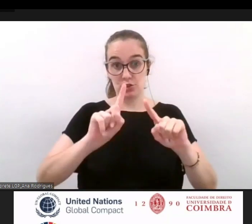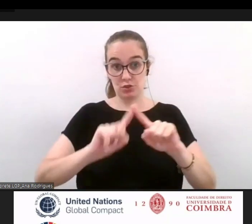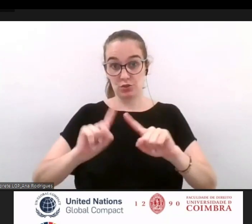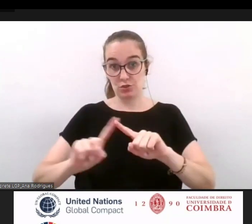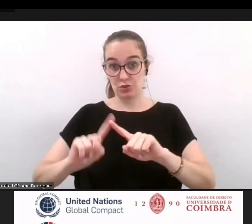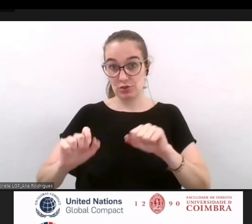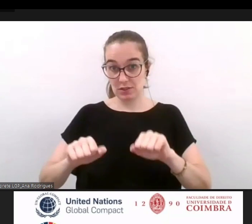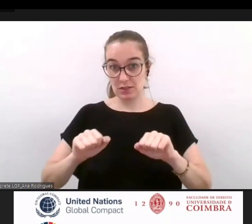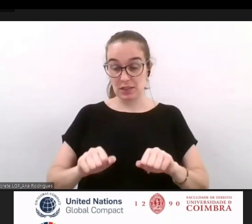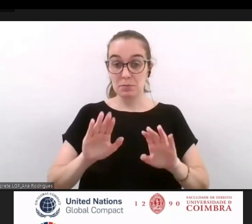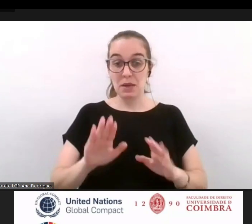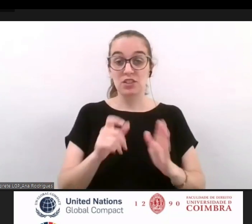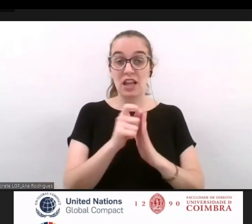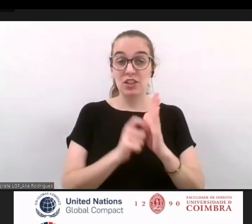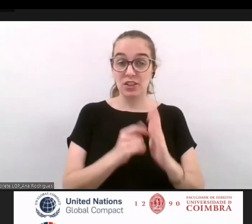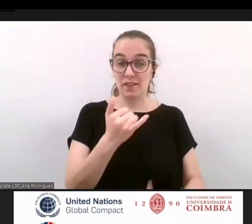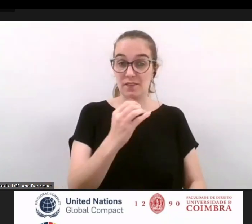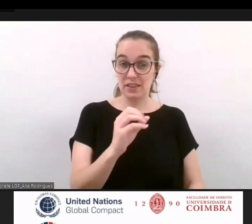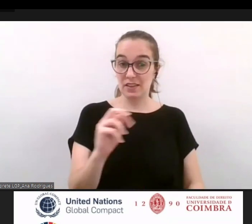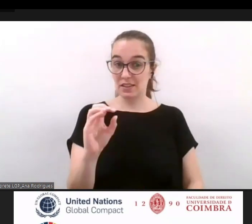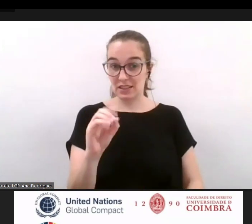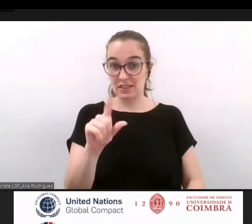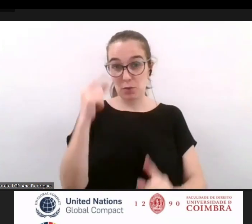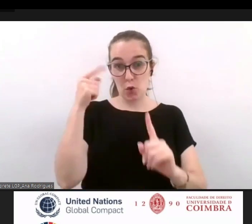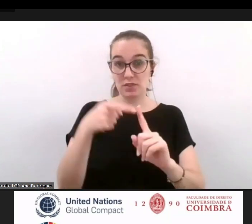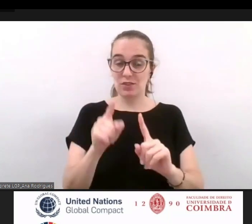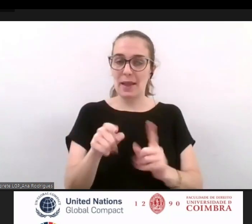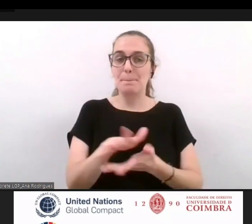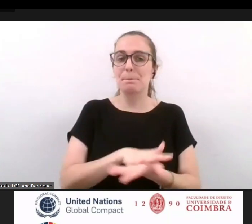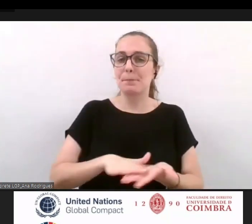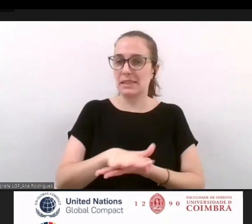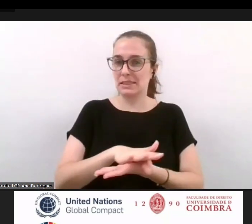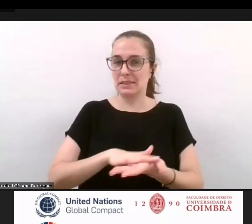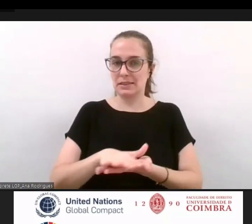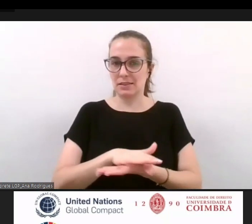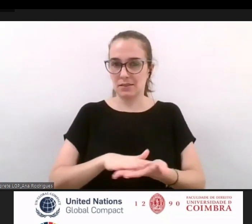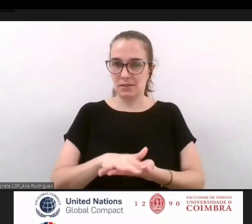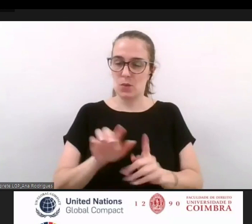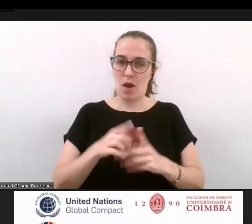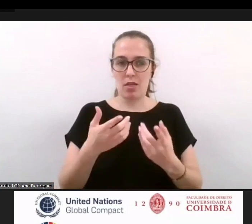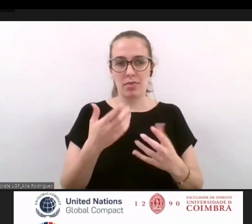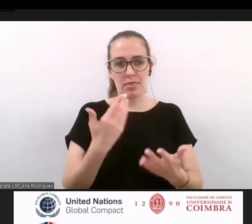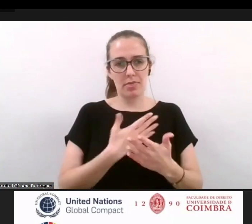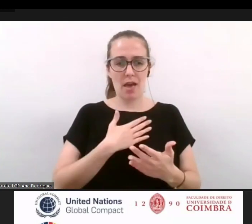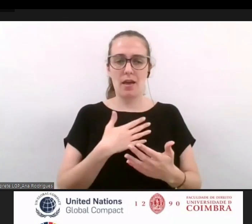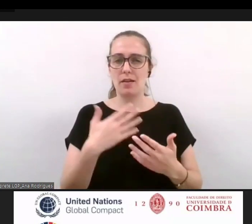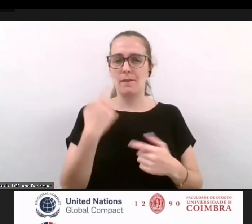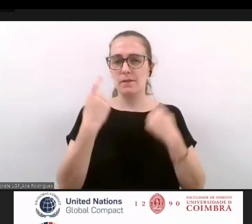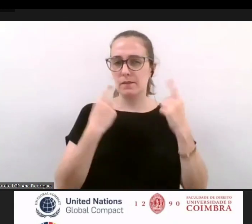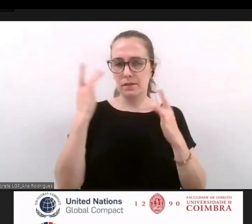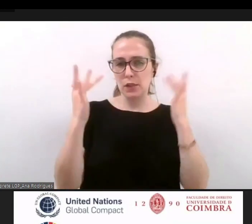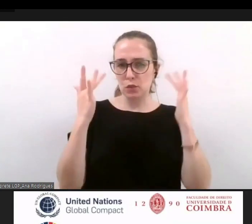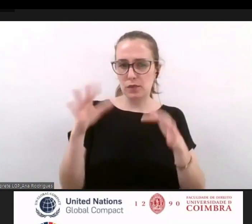Agenda 2030 e os ODS como a nossa âncora, em termos de própria filosofia e racional dos programas